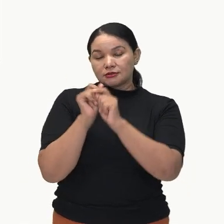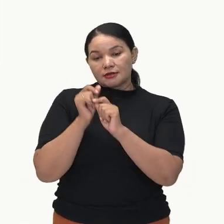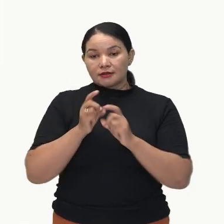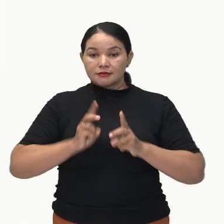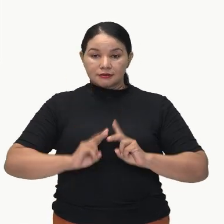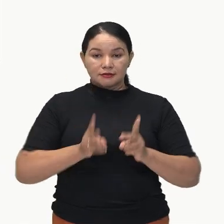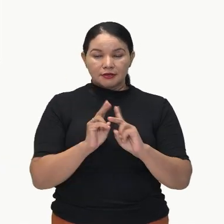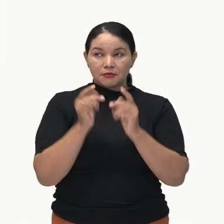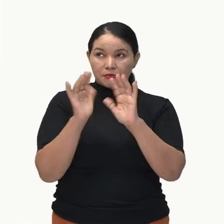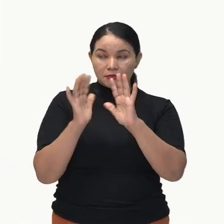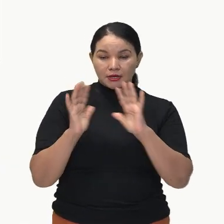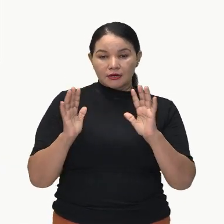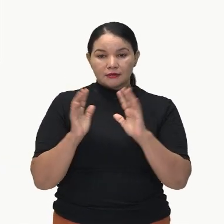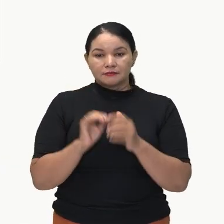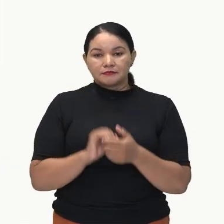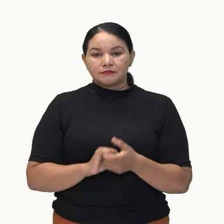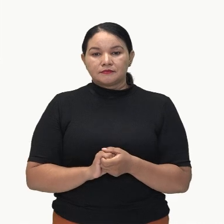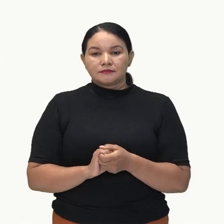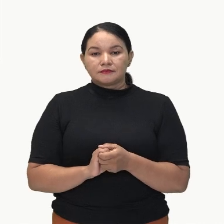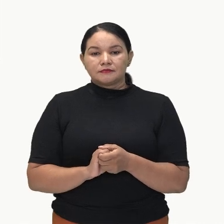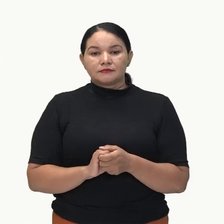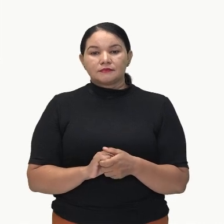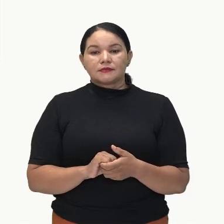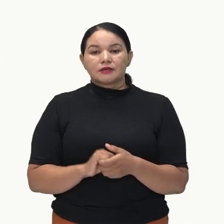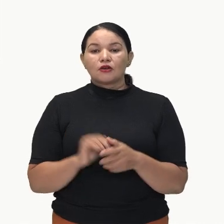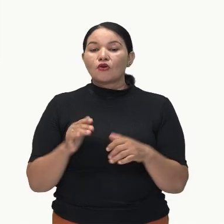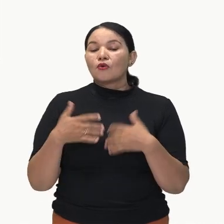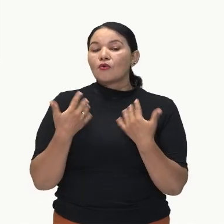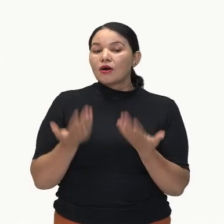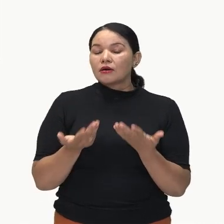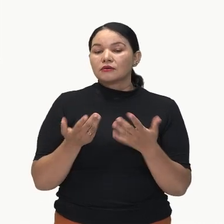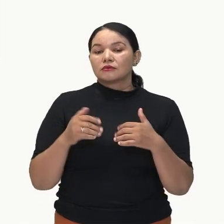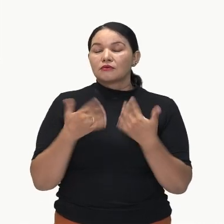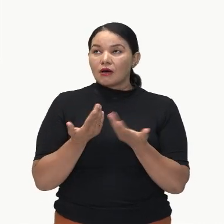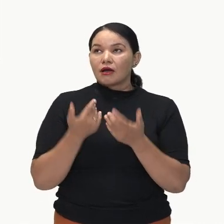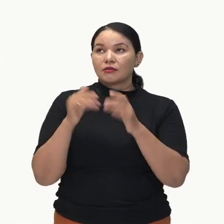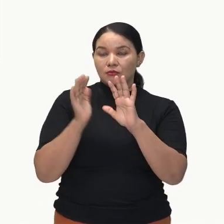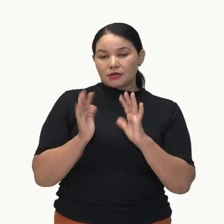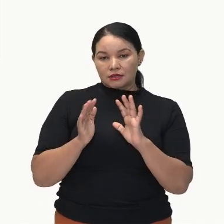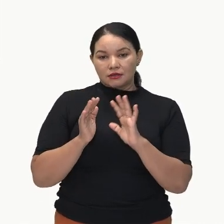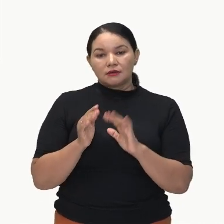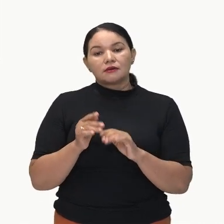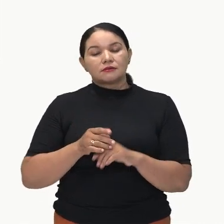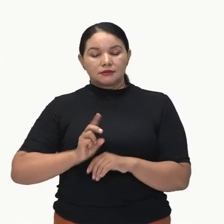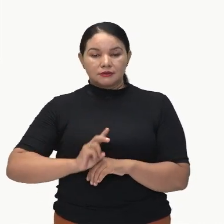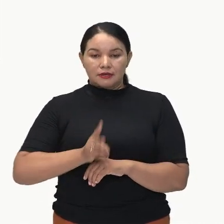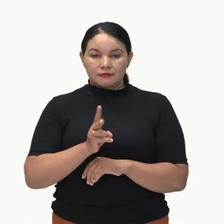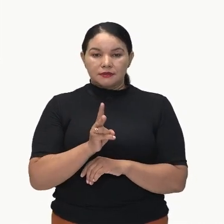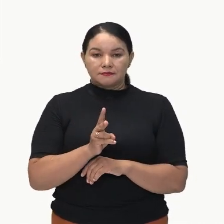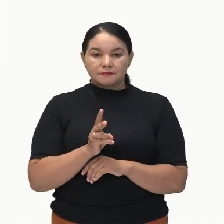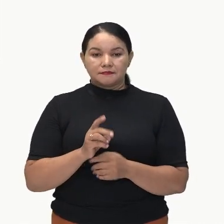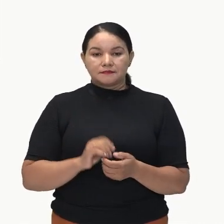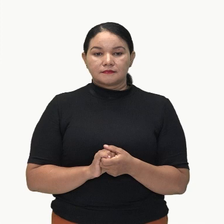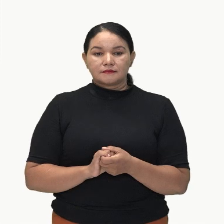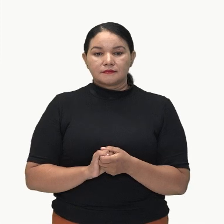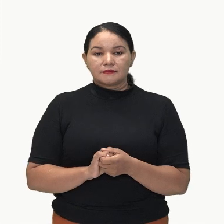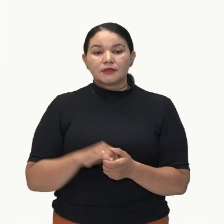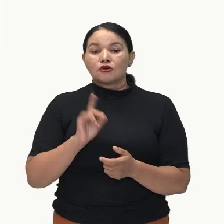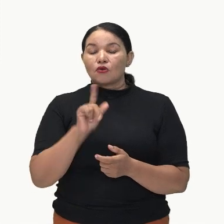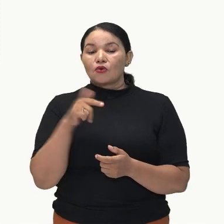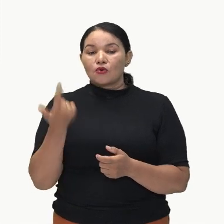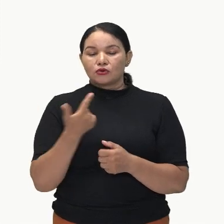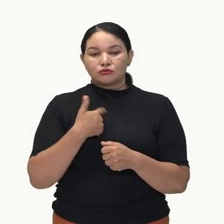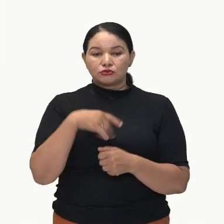brilham. Então, quando elas brilham, né? Quando? Sempre. Temos aí nosso advérbio